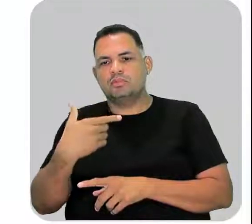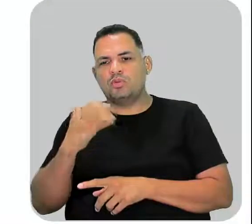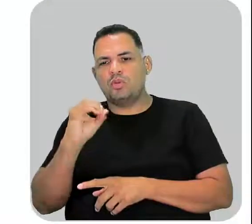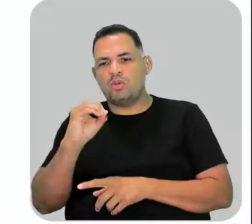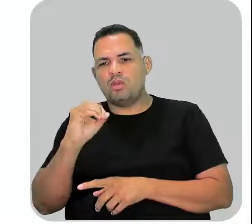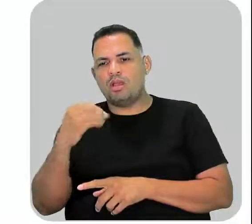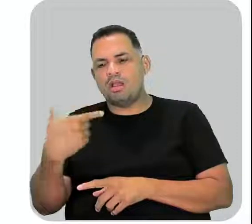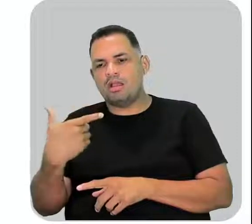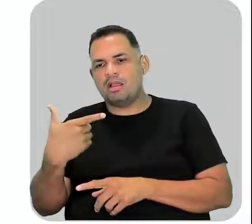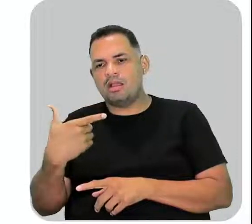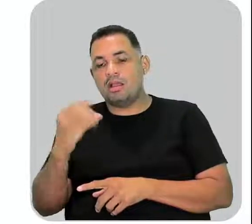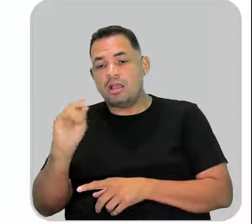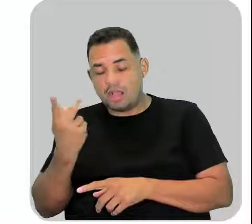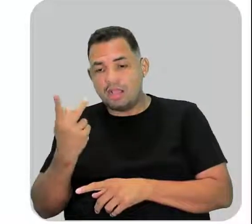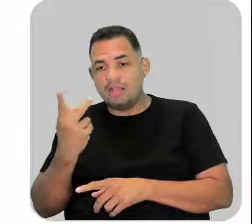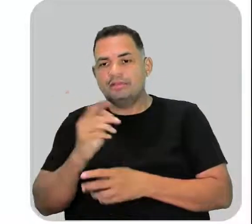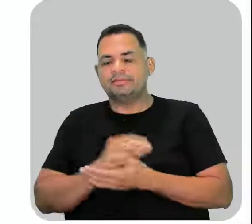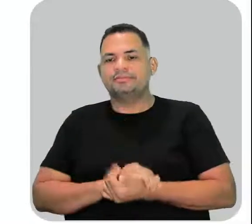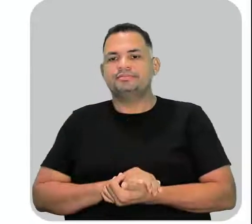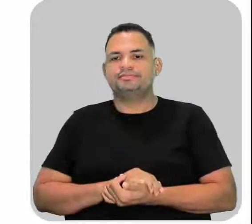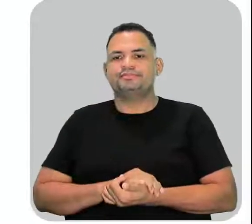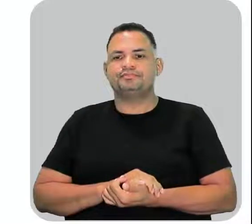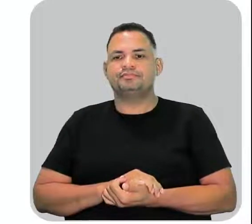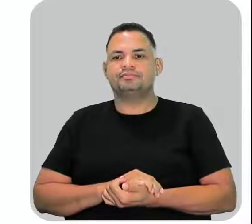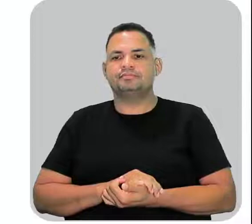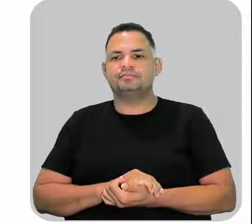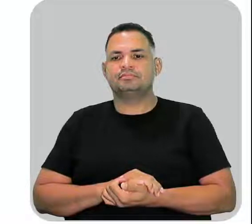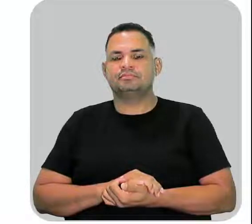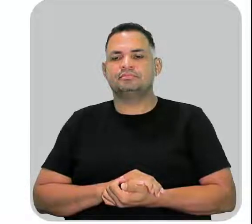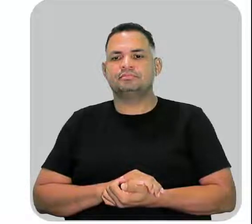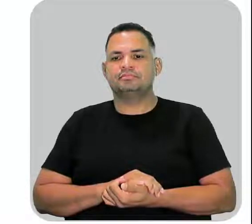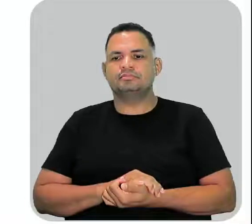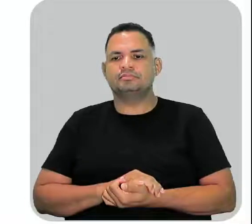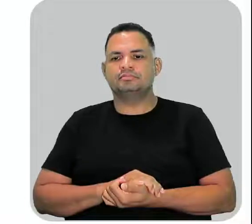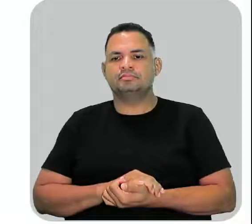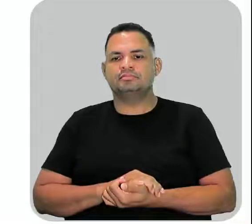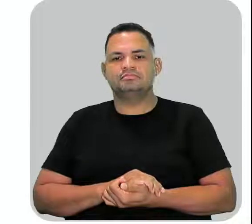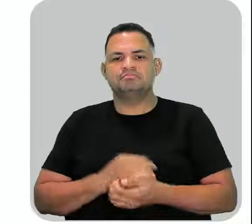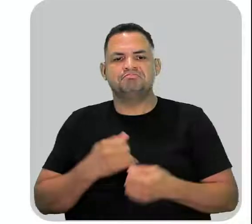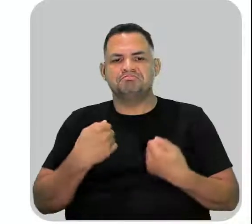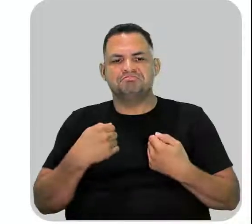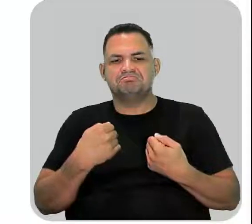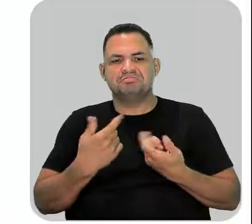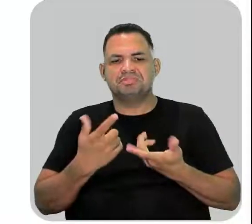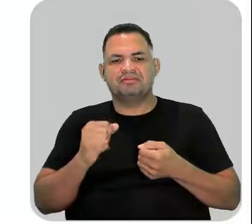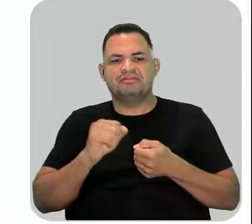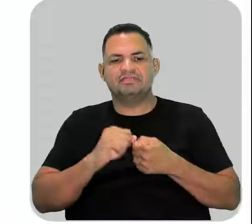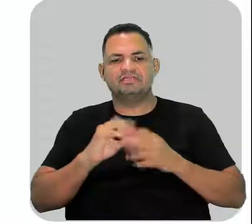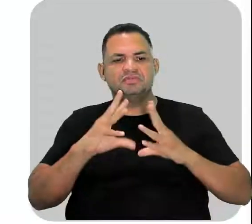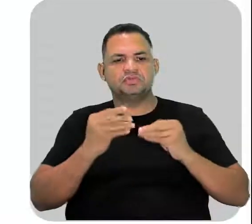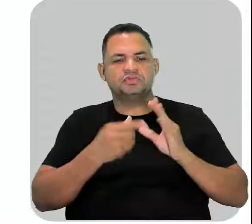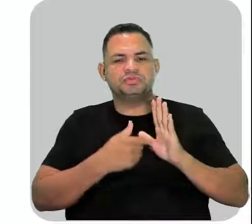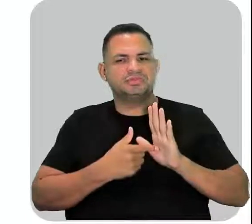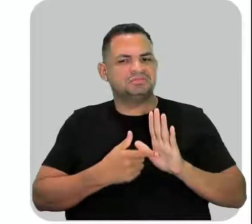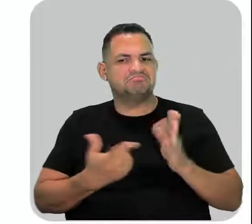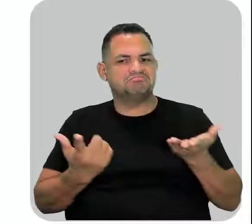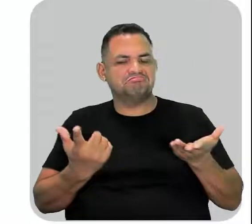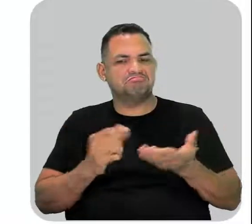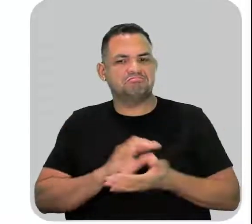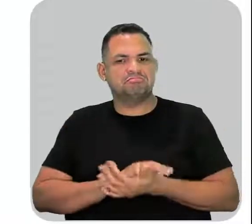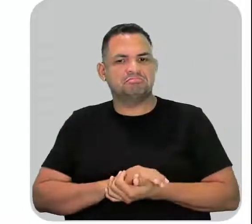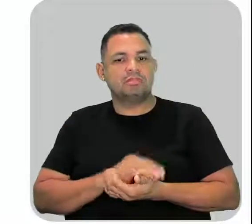HOH. Isso em meio ácido. Não precisa fazer toda essa representação, porque não é o que o exercício está pedindo,